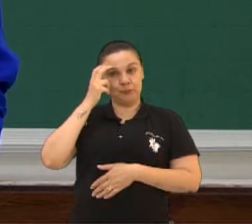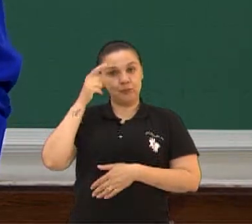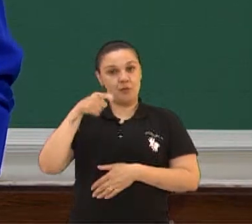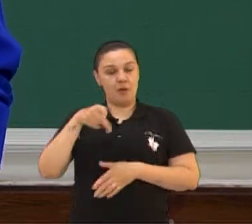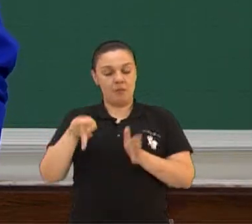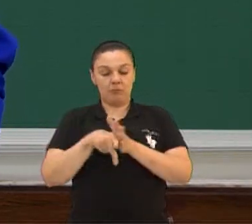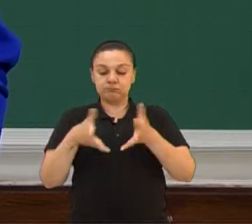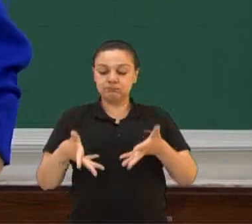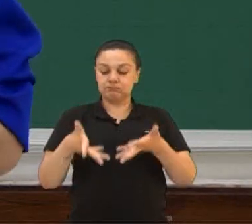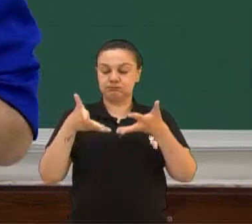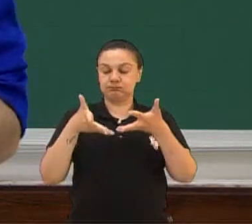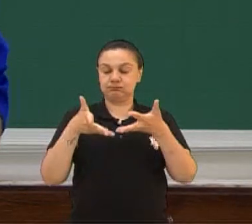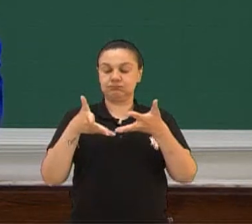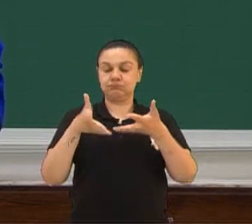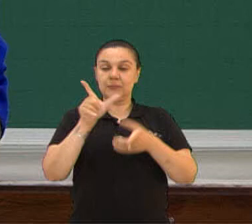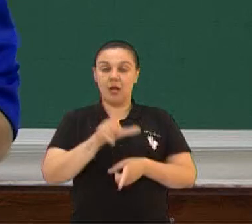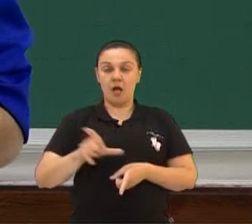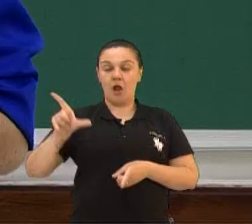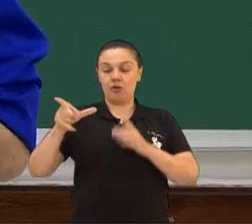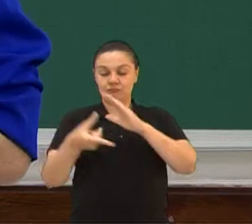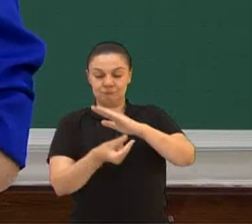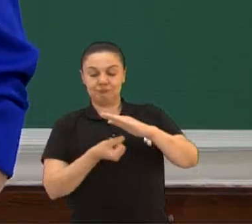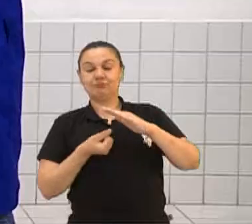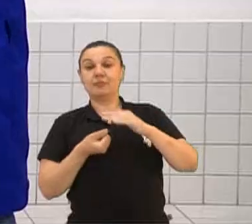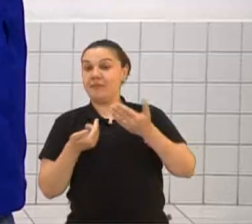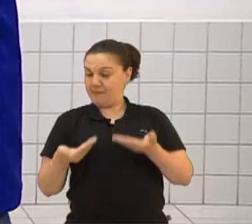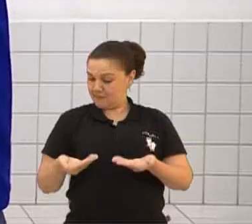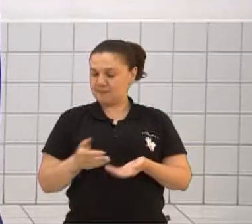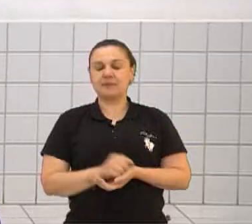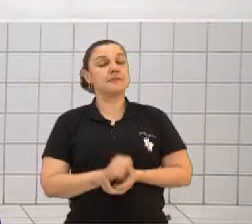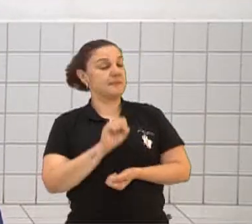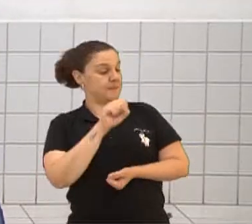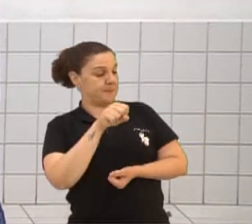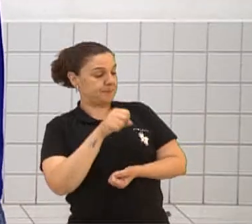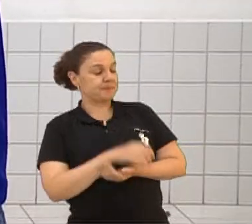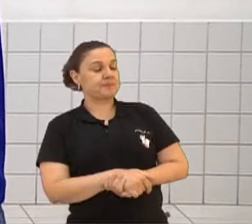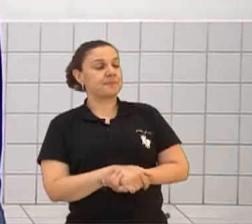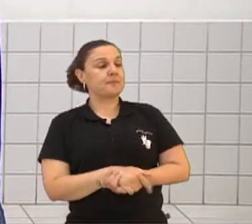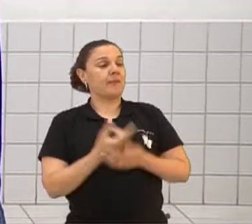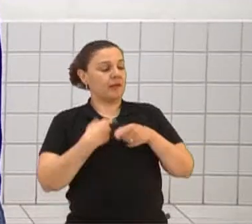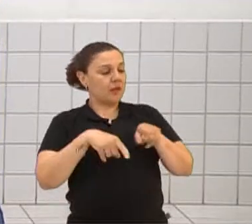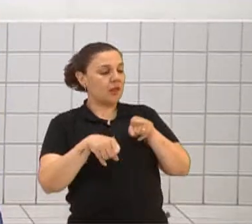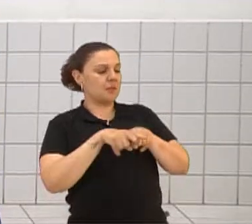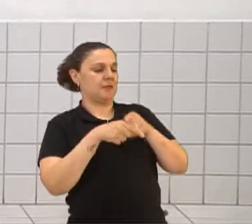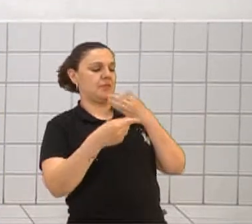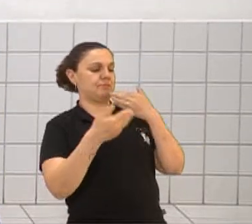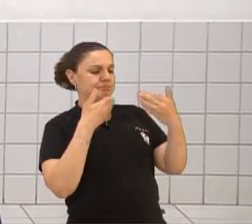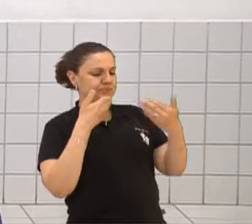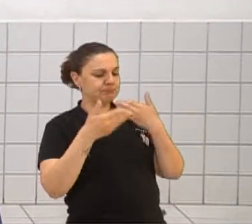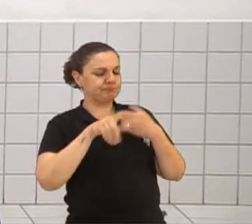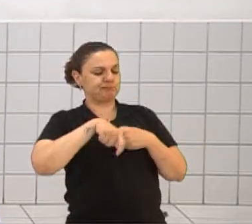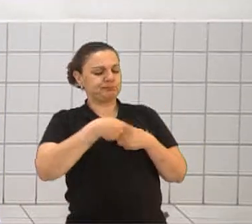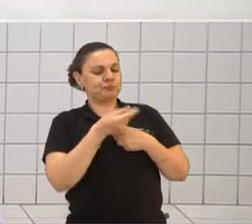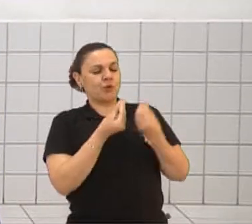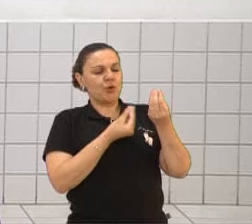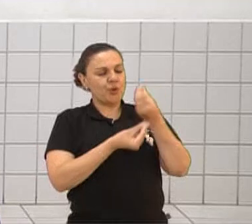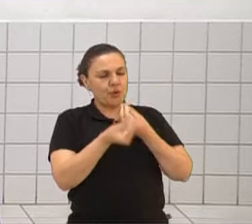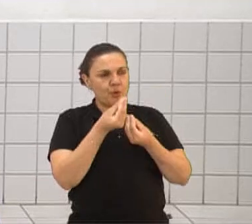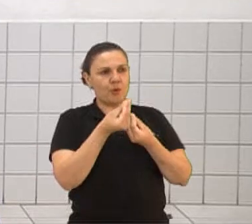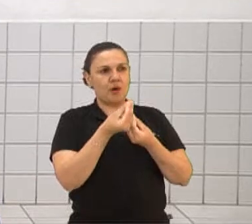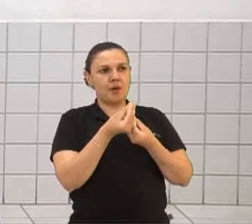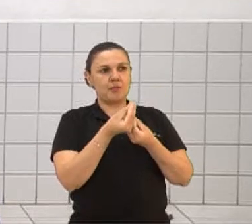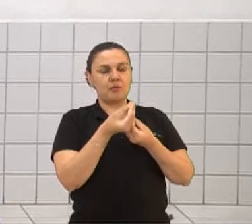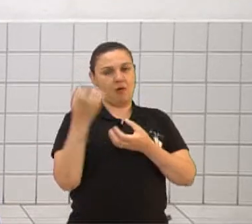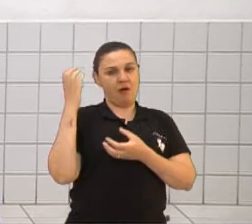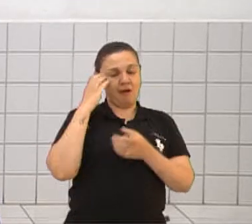a serviço da lógica capitalista. É isso, né, professor? É isso. E eles vão bater muito no sentido de como que